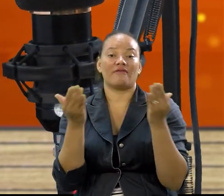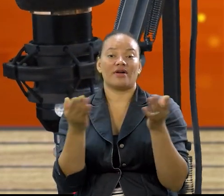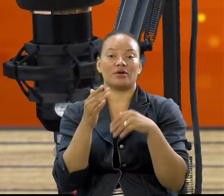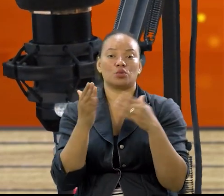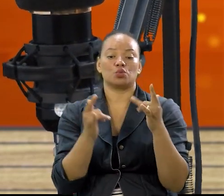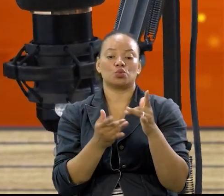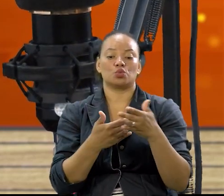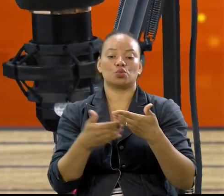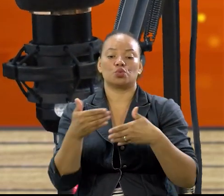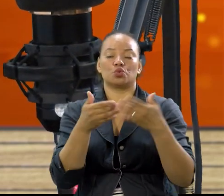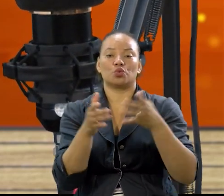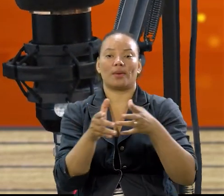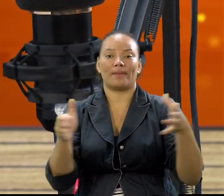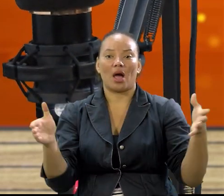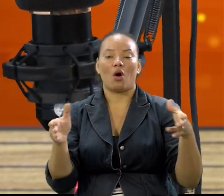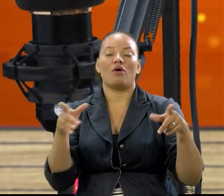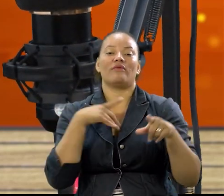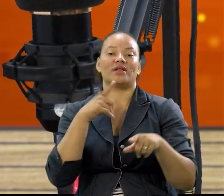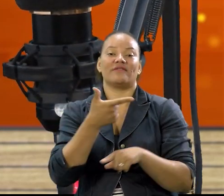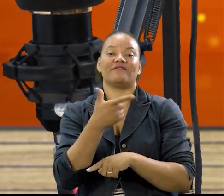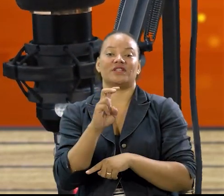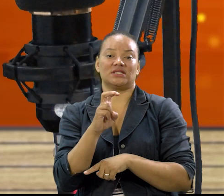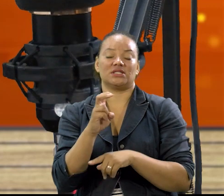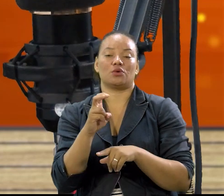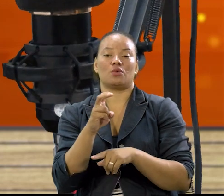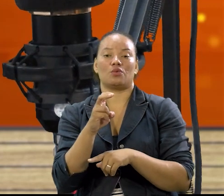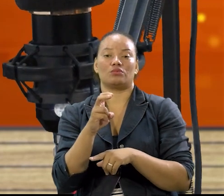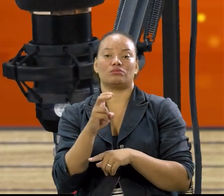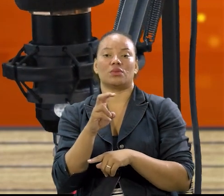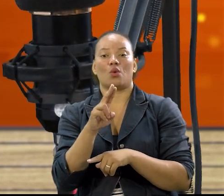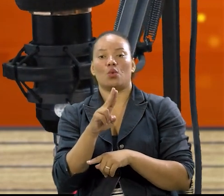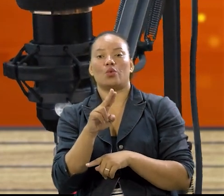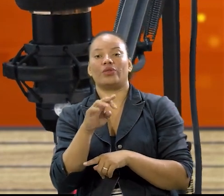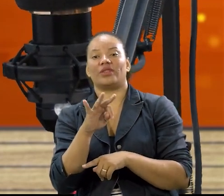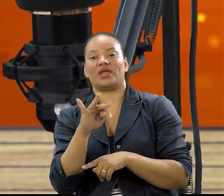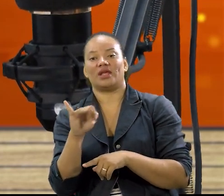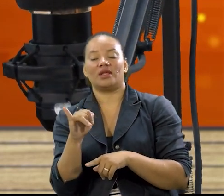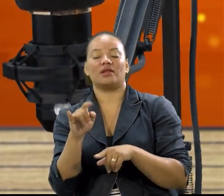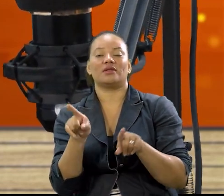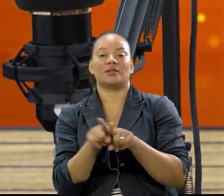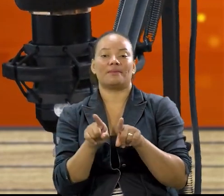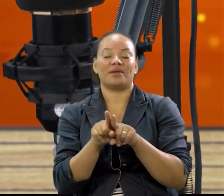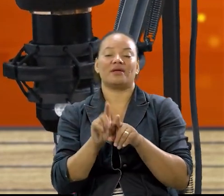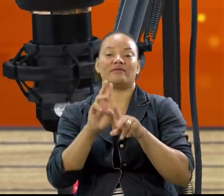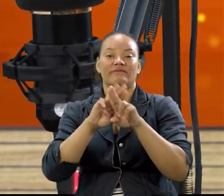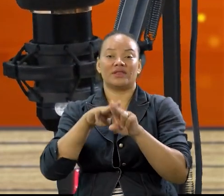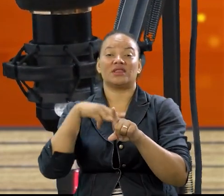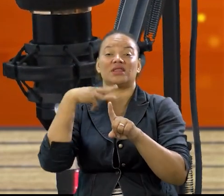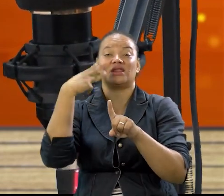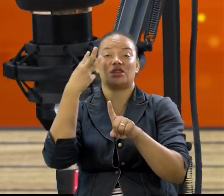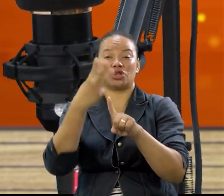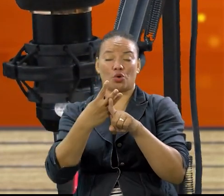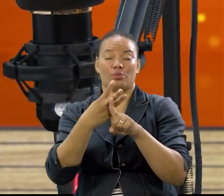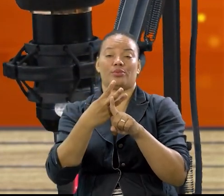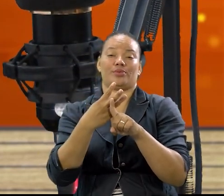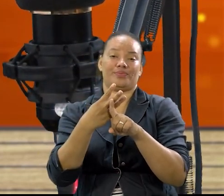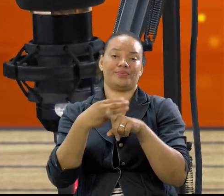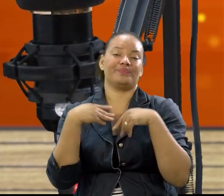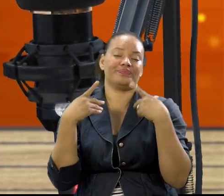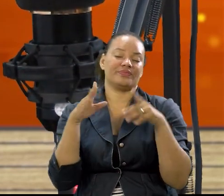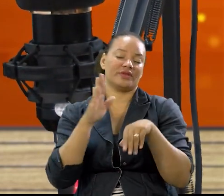leites esses leites vão duplicar praticamente para 250 leites né então vai ter área de